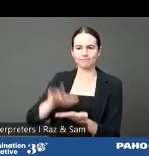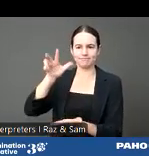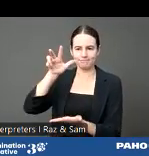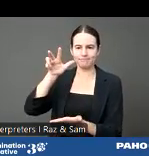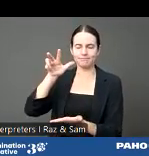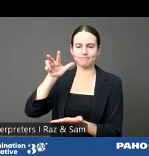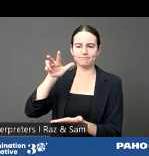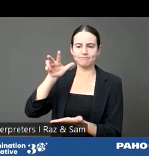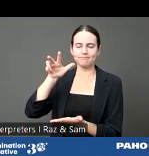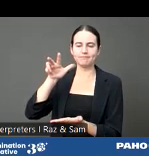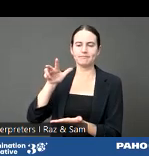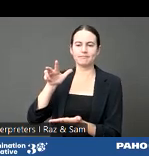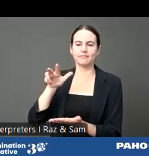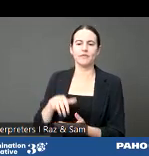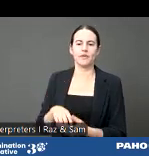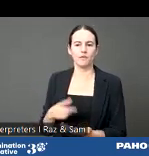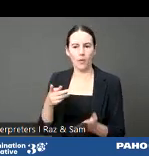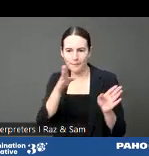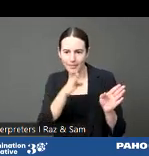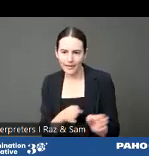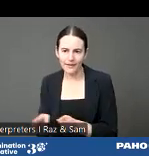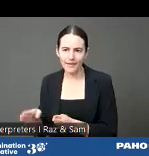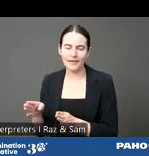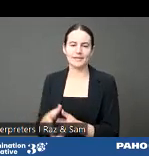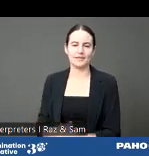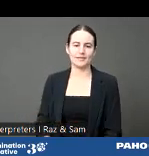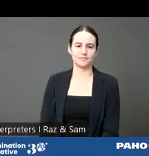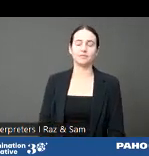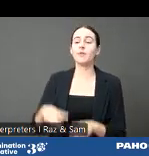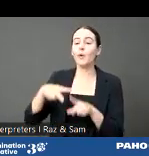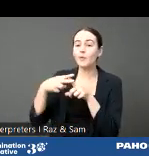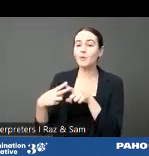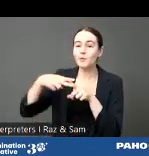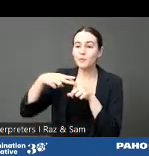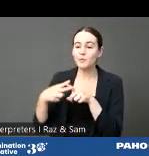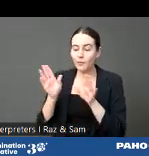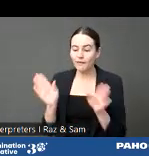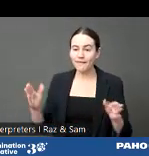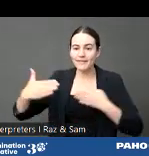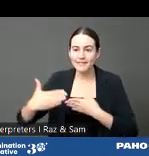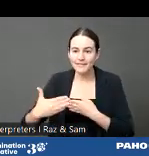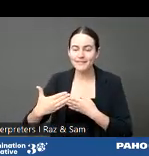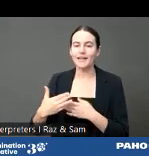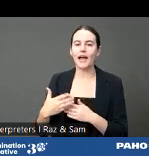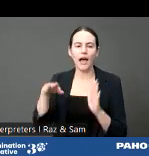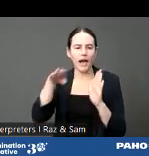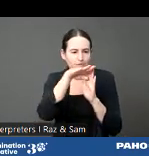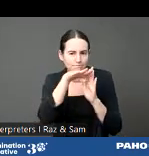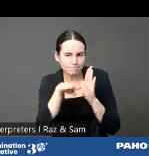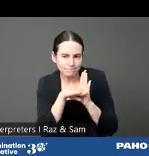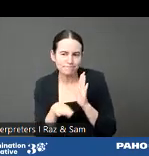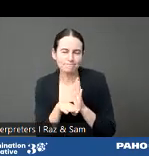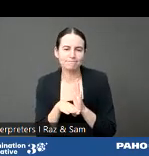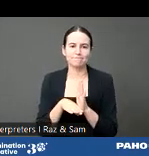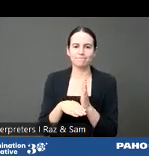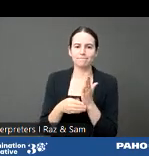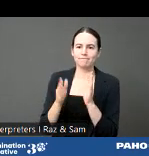caixa de ferramentas que inclui guias, manuais, cursos de informação relevantes para a